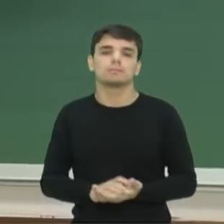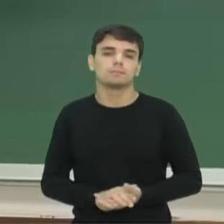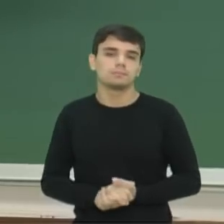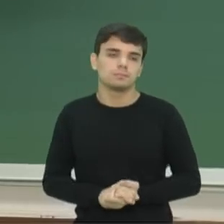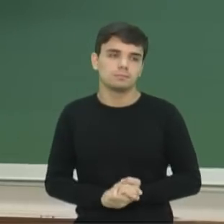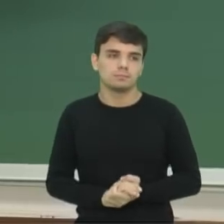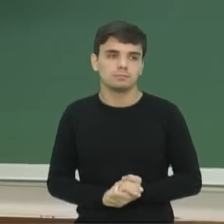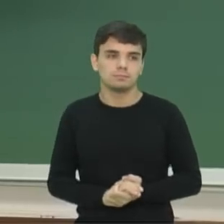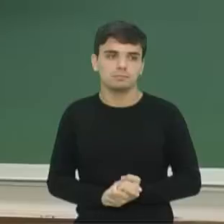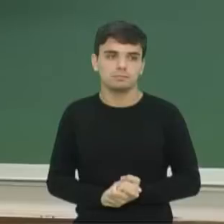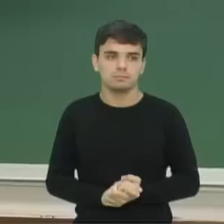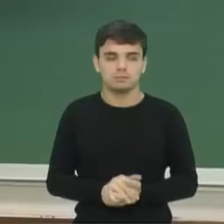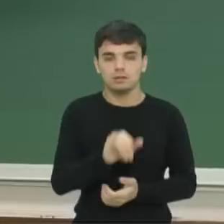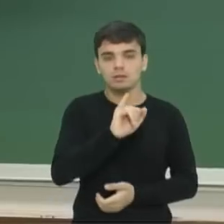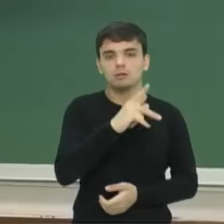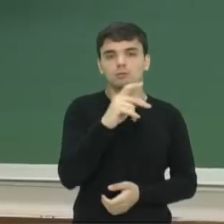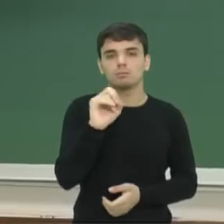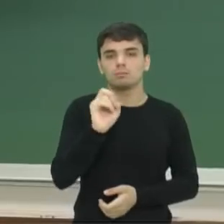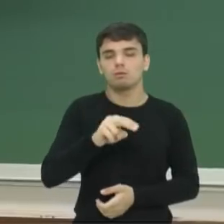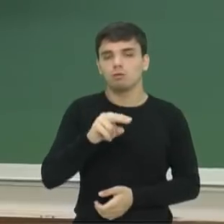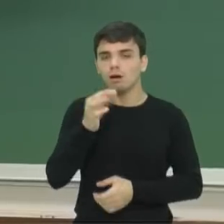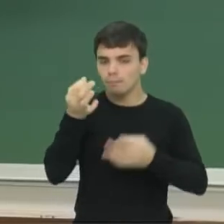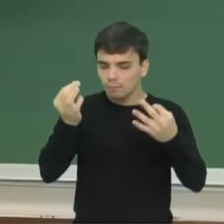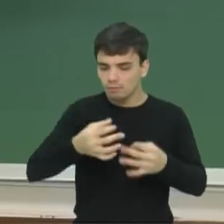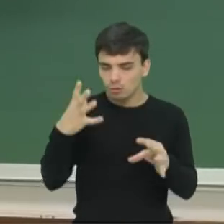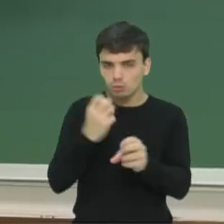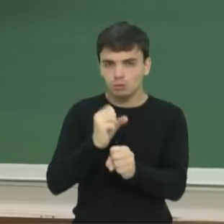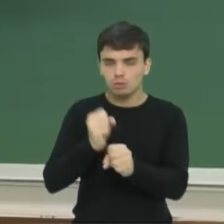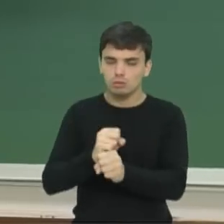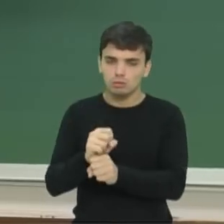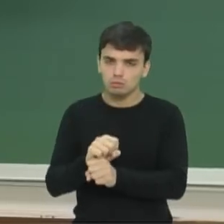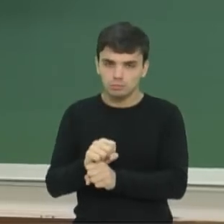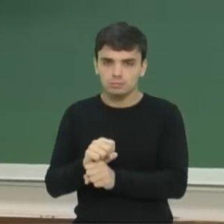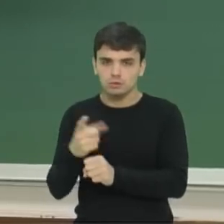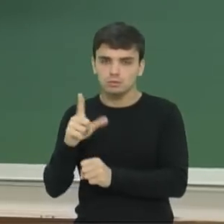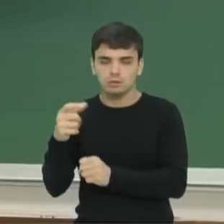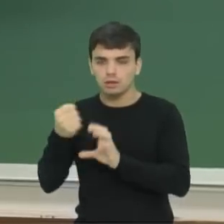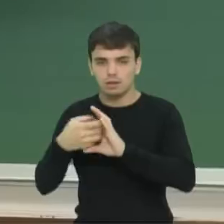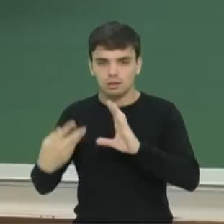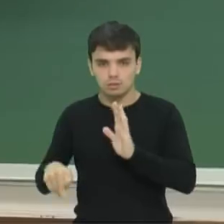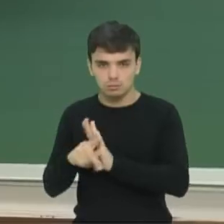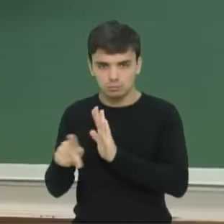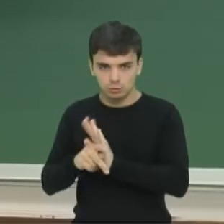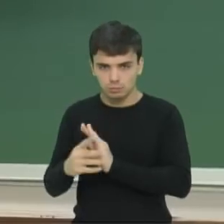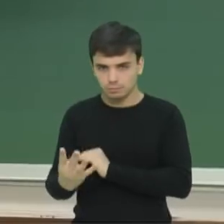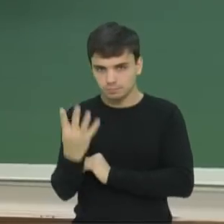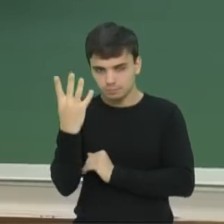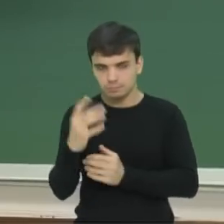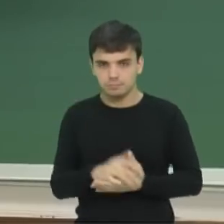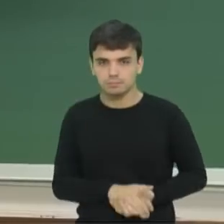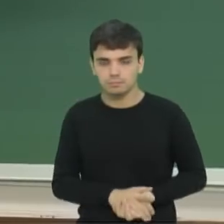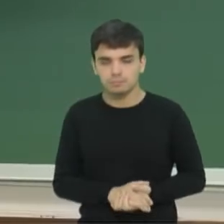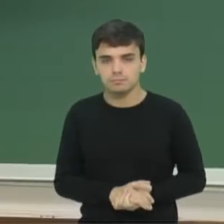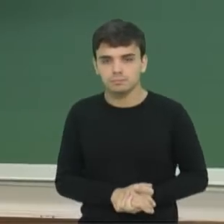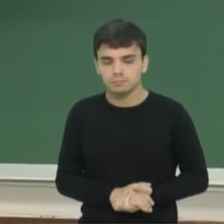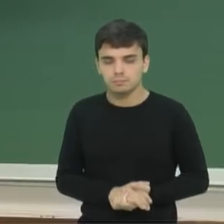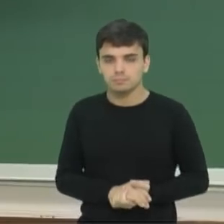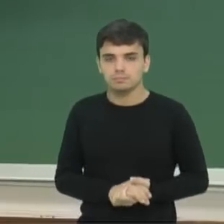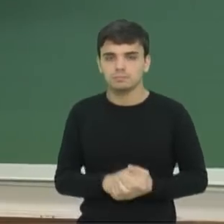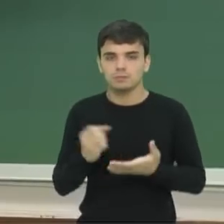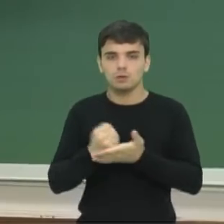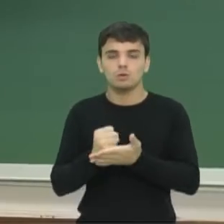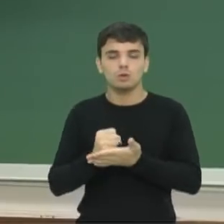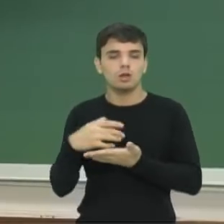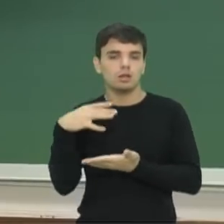golpe perfeito, 1 ponto. Vazare, quando não é o ippon, né? Quando não tem aquelas características lá, aquelas aqueles 3 pilares, né? Controle, força